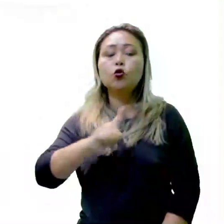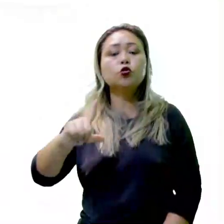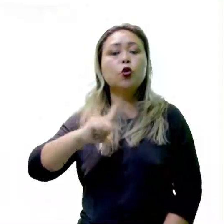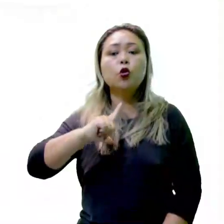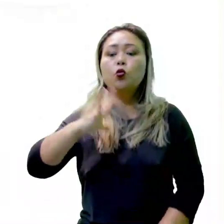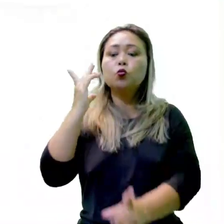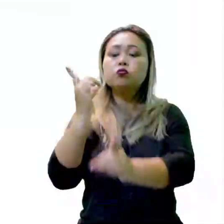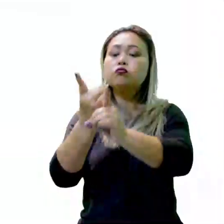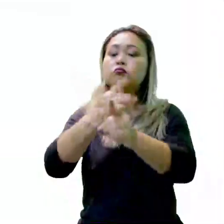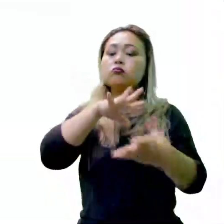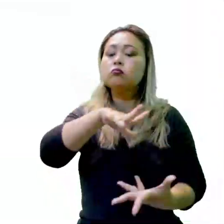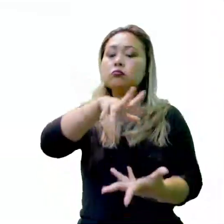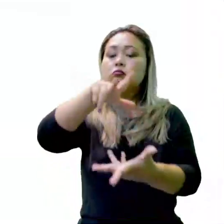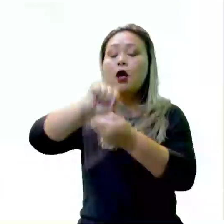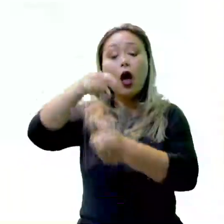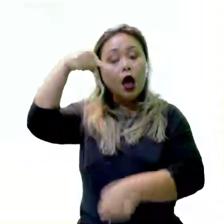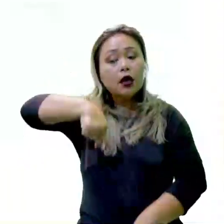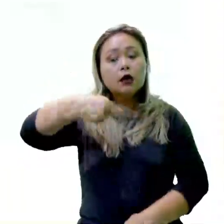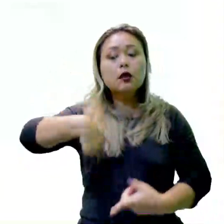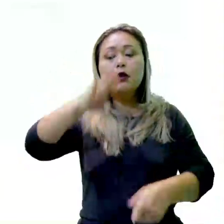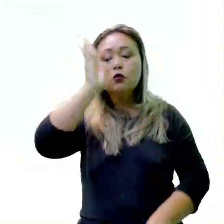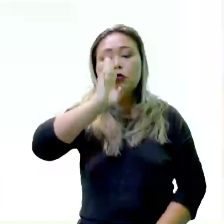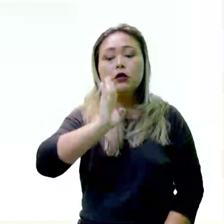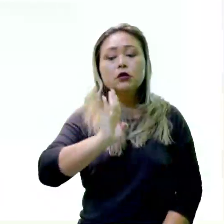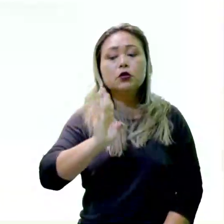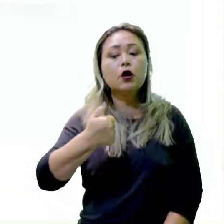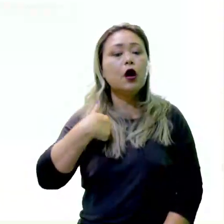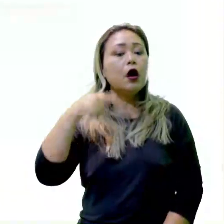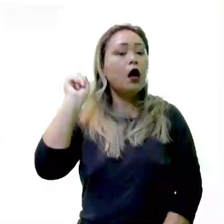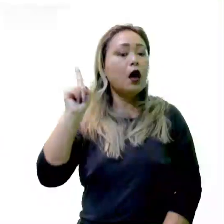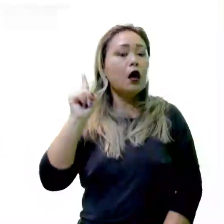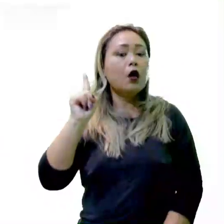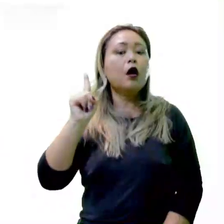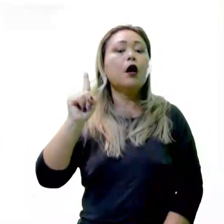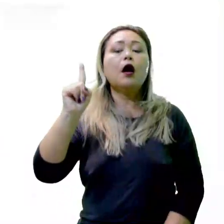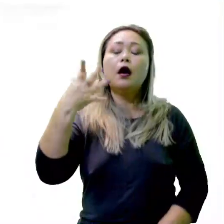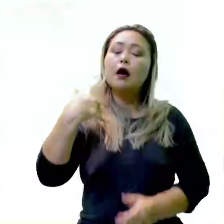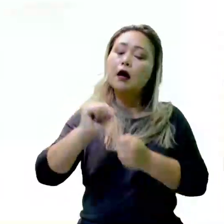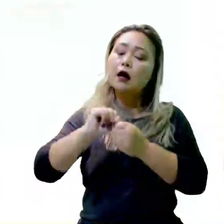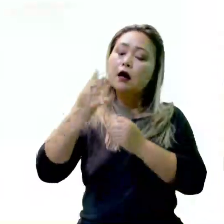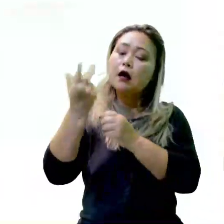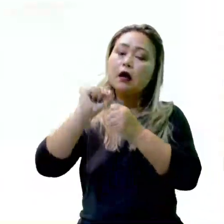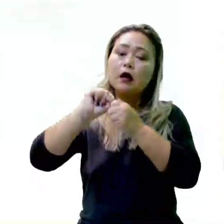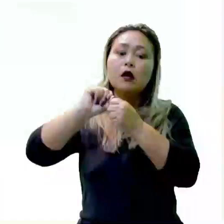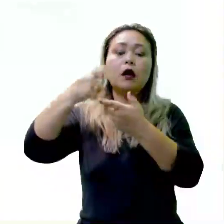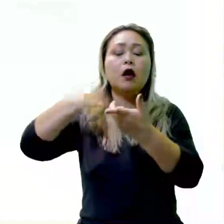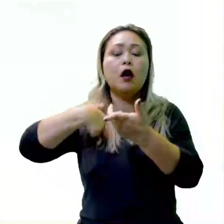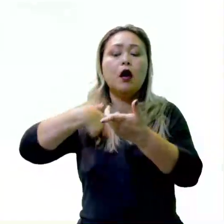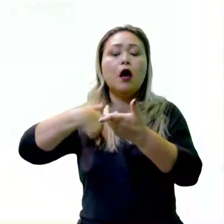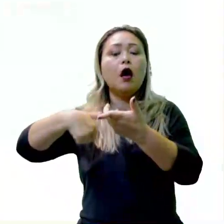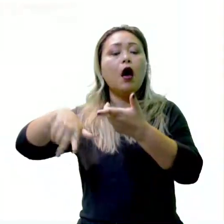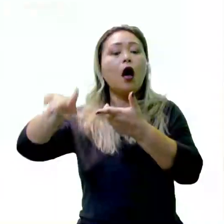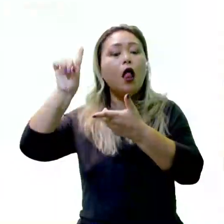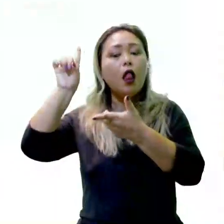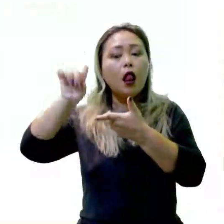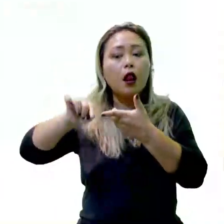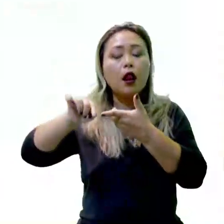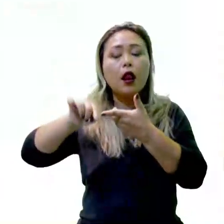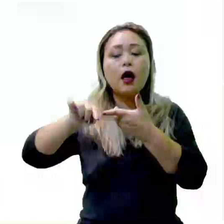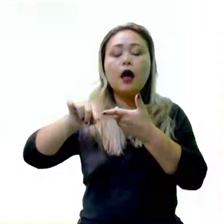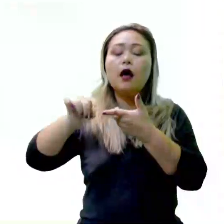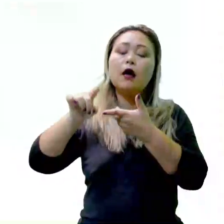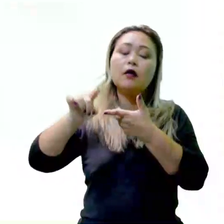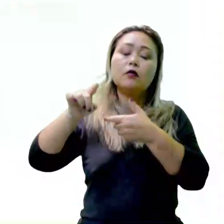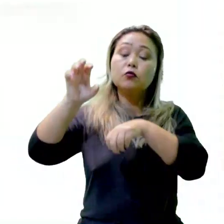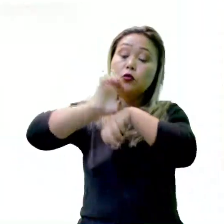encontrados no mundo inteiro, inclusive no Brasil. Esse aqui é da arte pré-histórica do Parque Nacional da Serra da Capivara, no